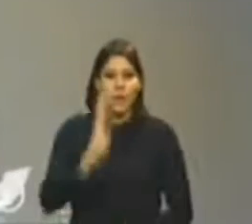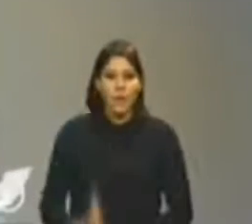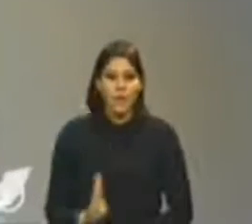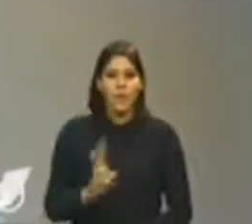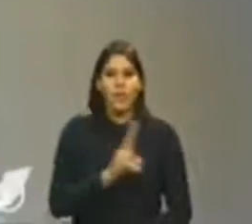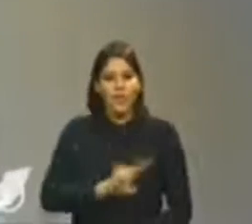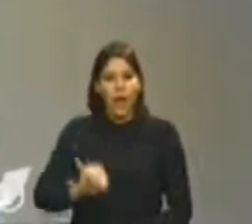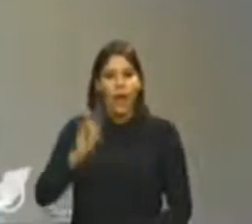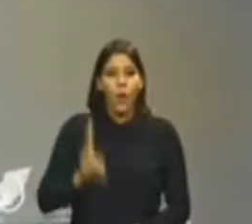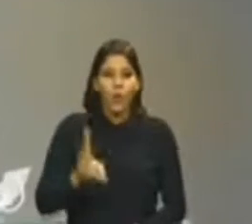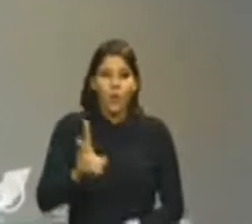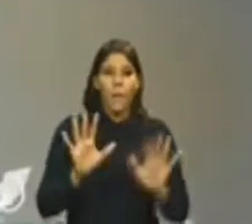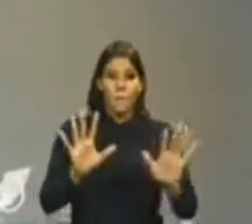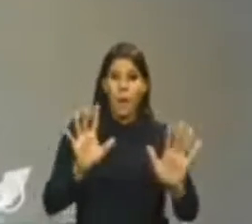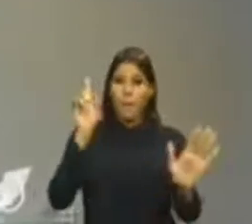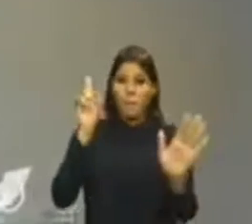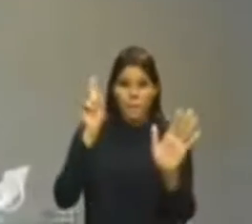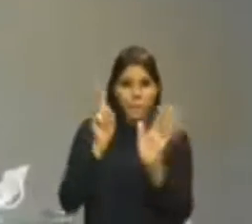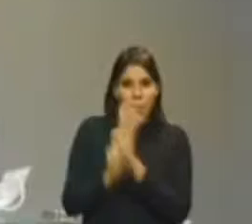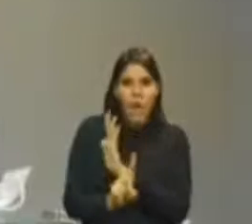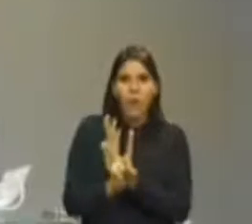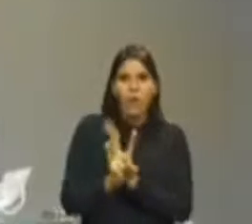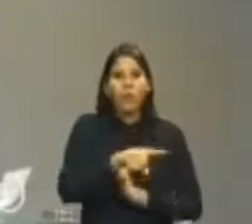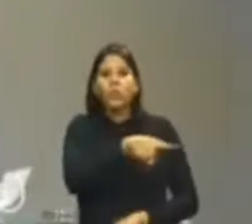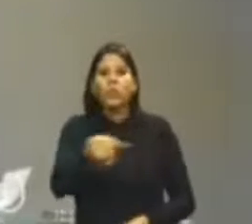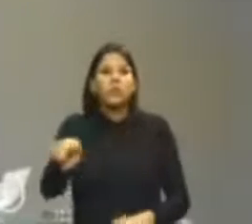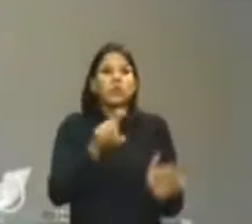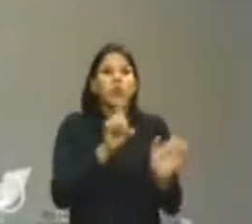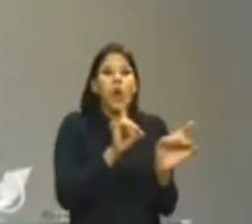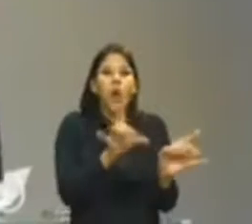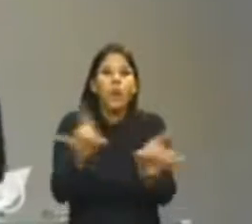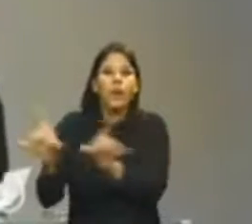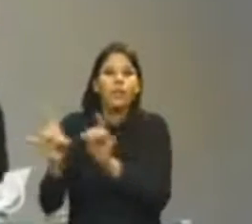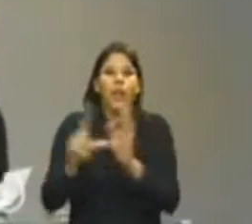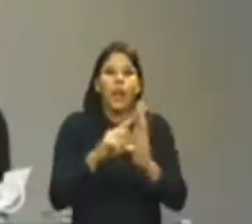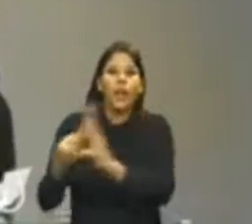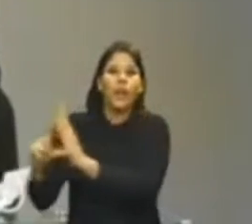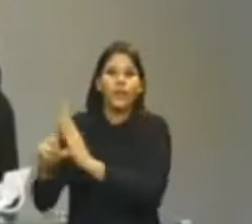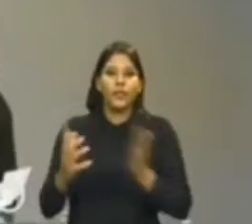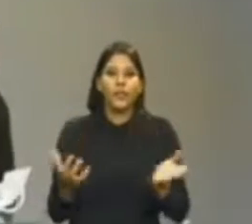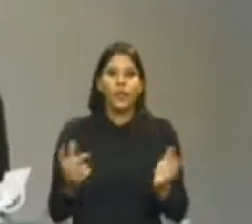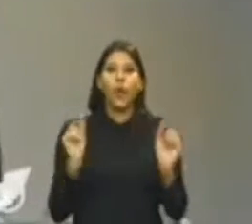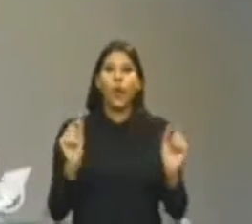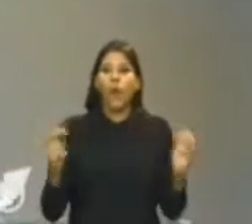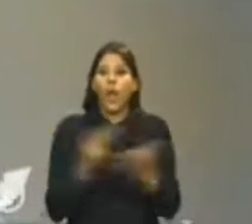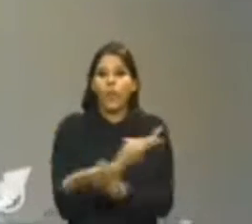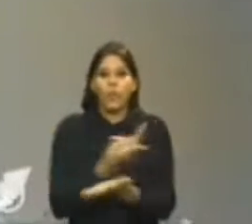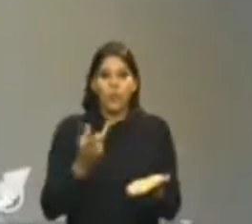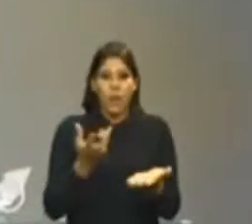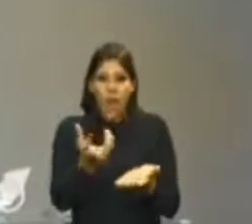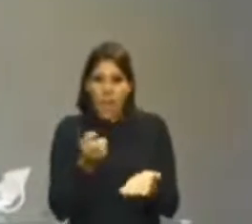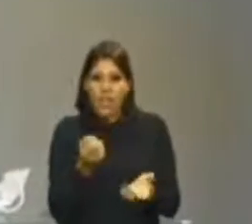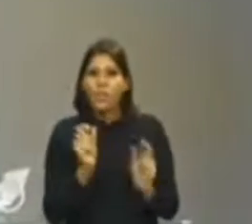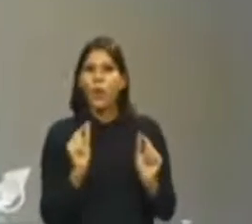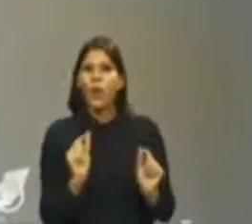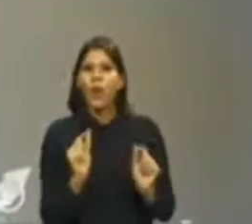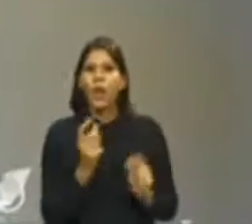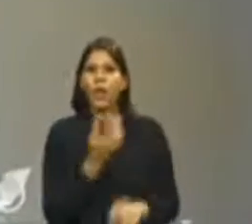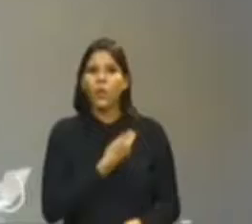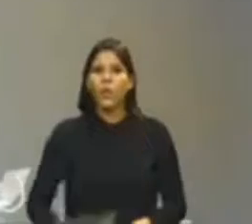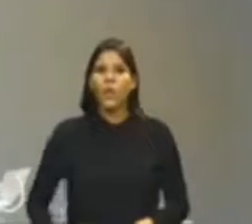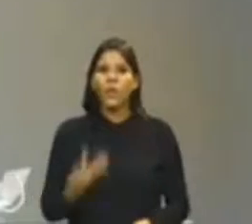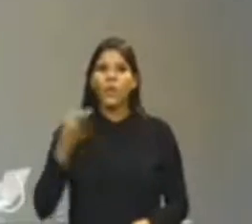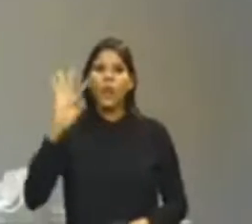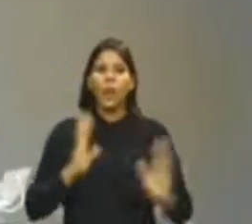mudando. Agora pergunte aos comerciantes, à indústria, o que foi que eles receberam do governo federal